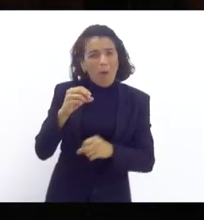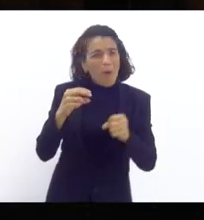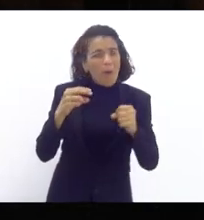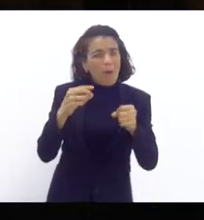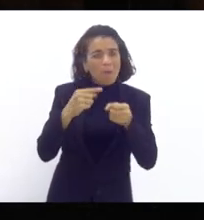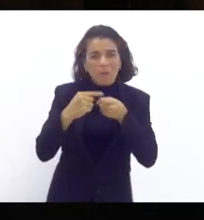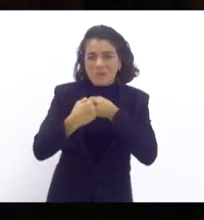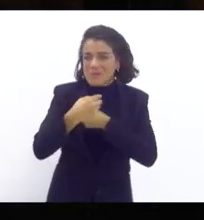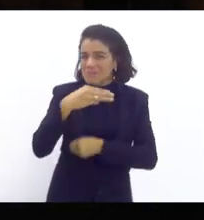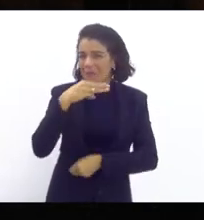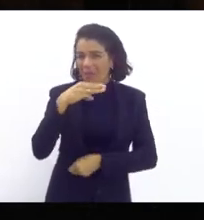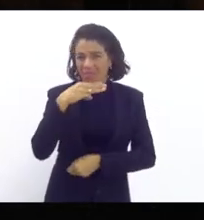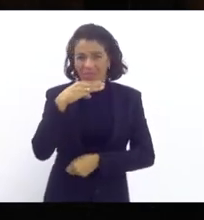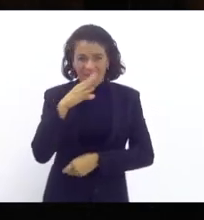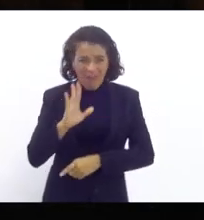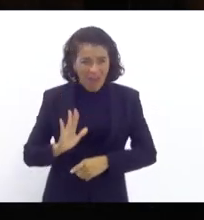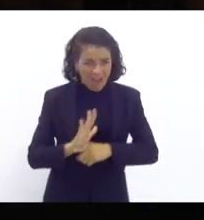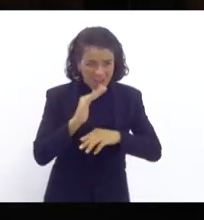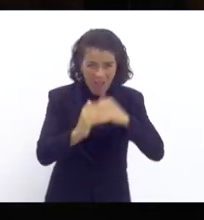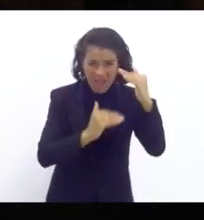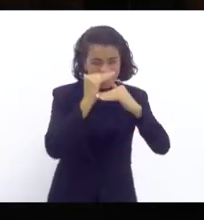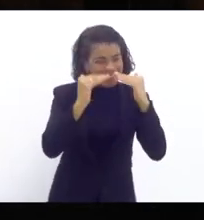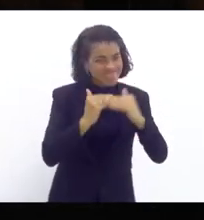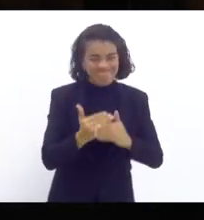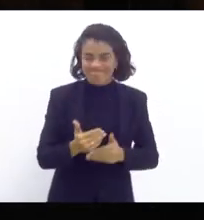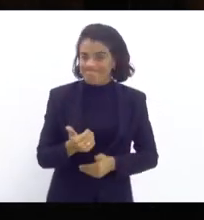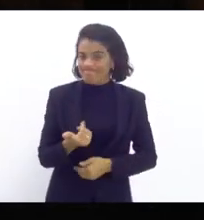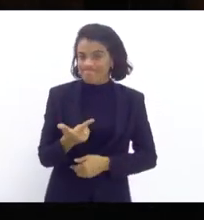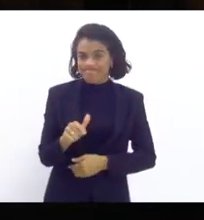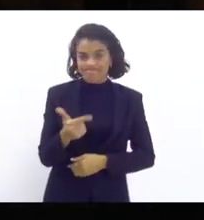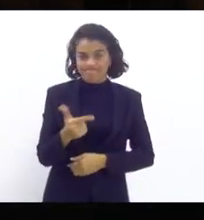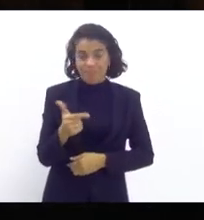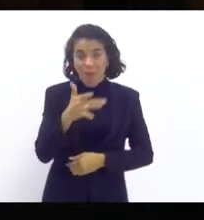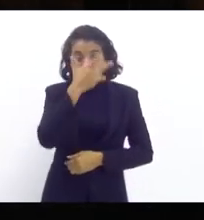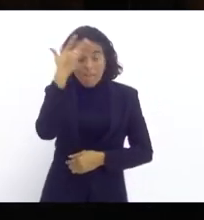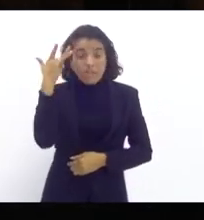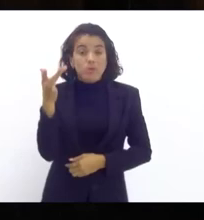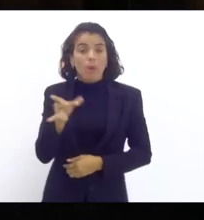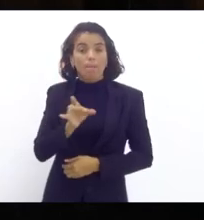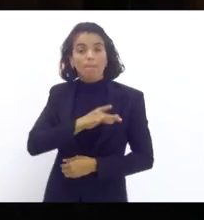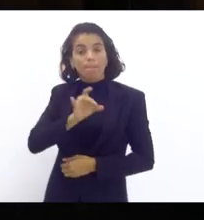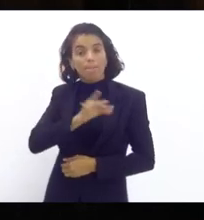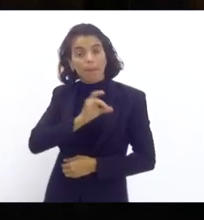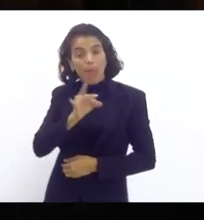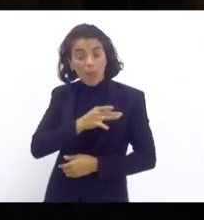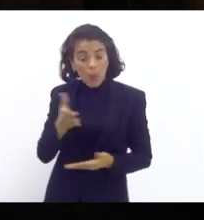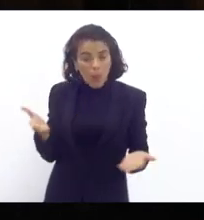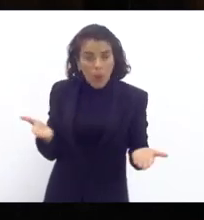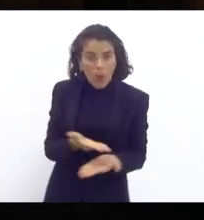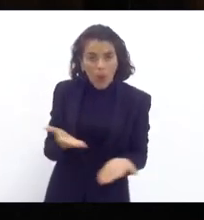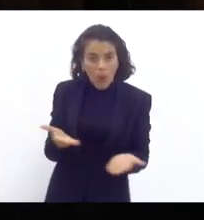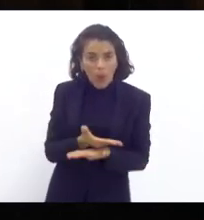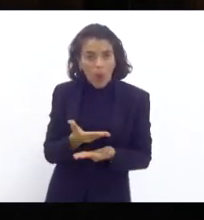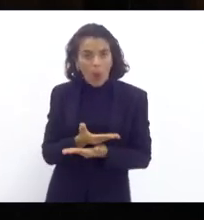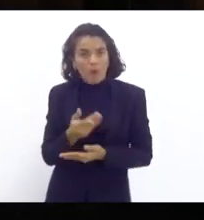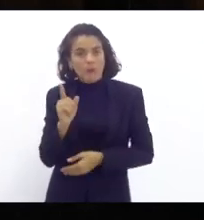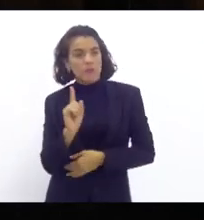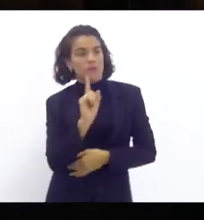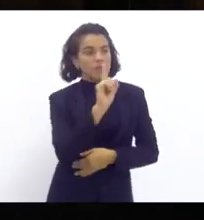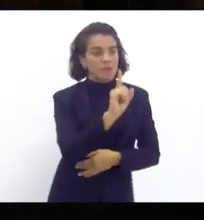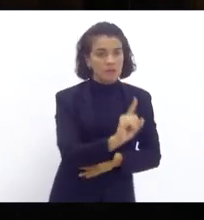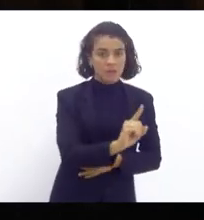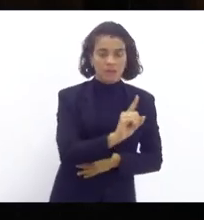Mangaratiba melhor para se desenvolver. As pessoas têm medo de estar hoje naquele